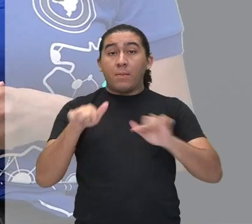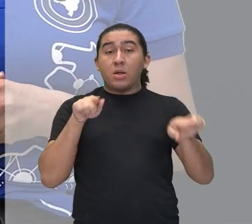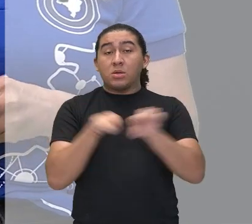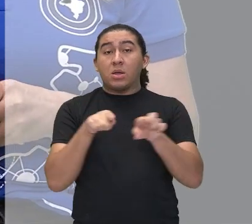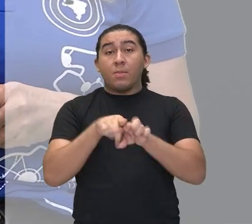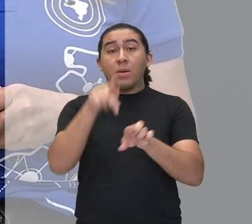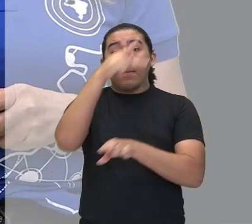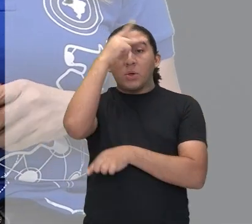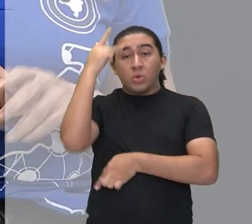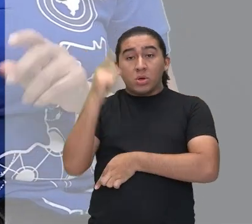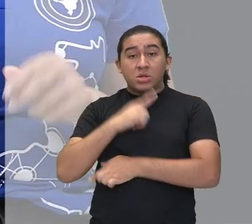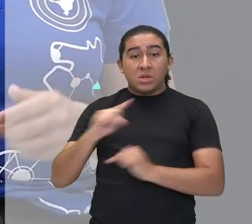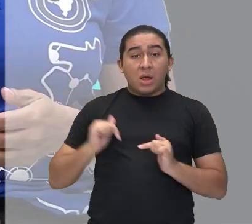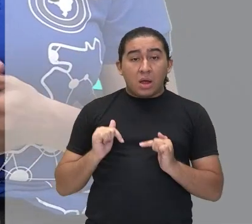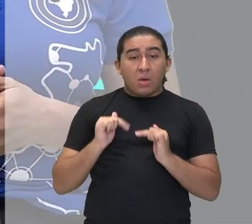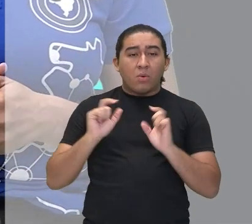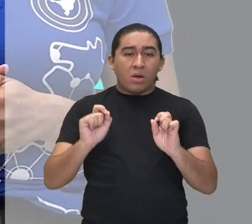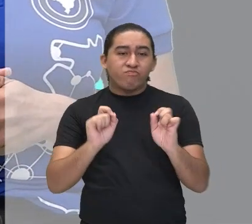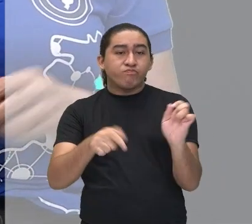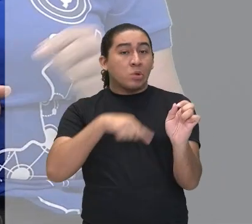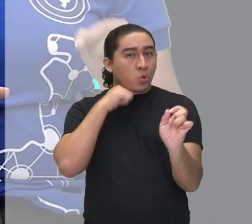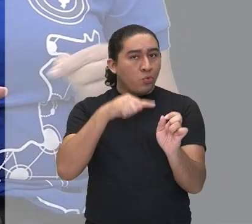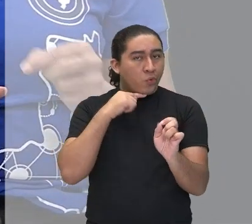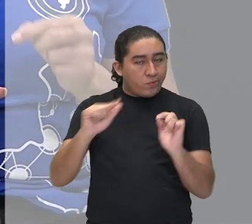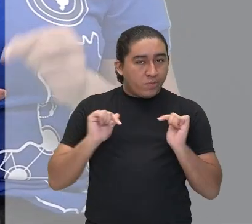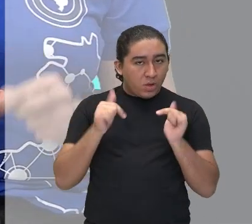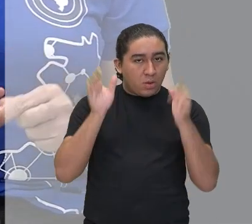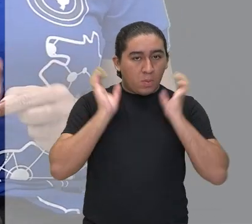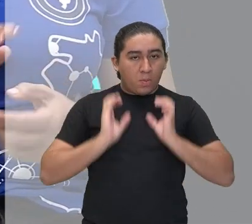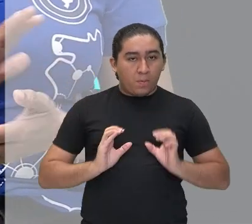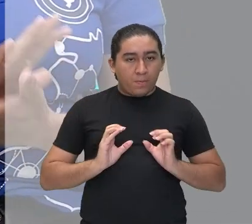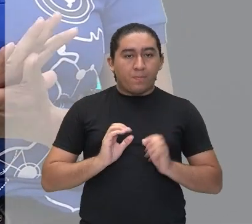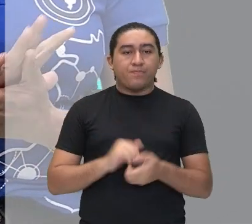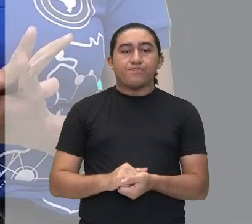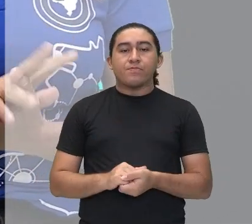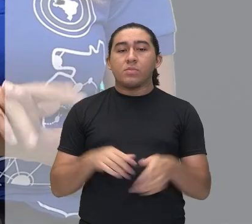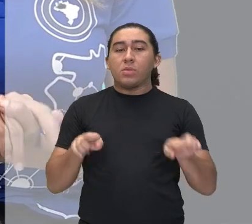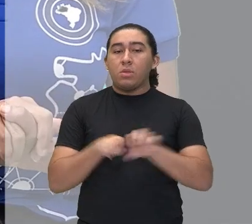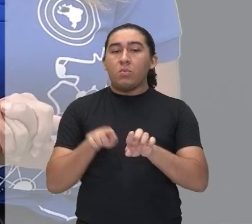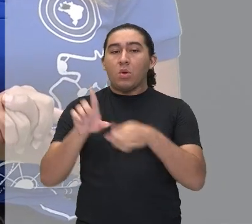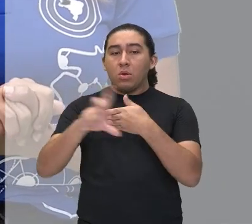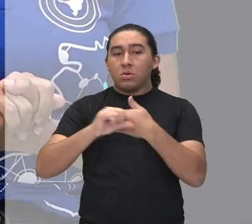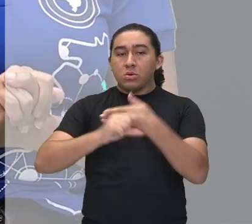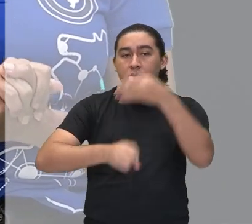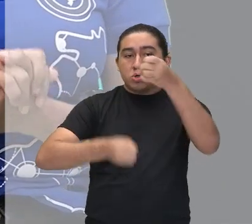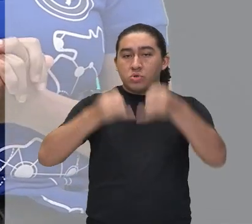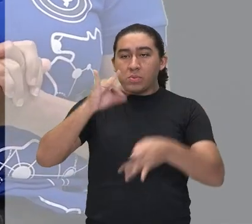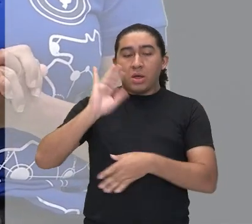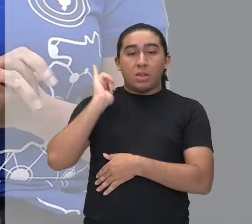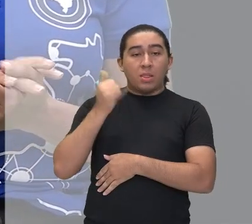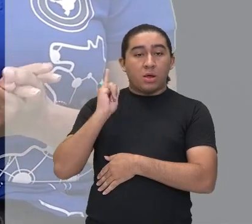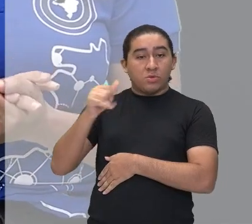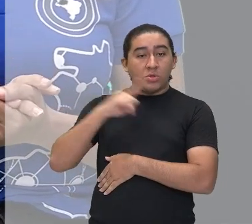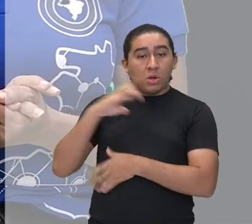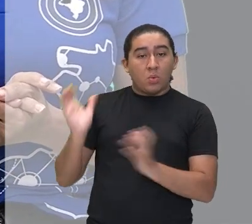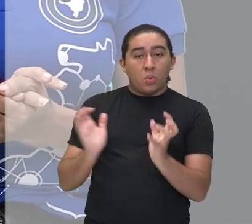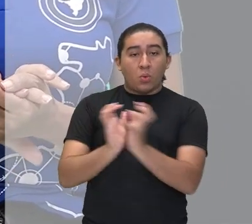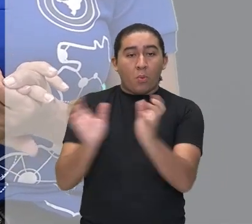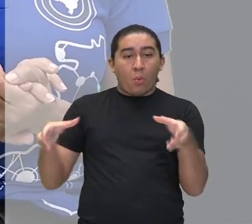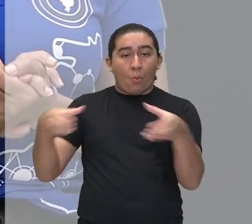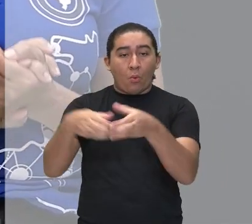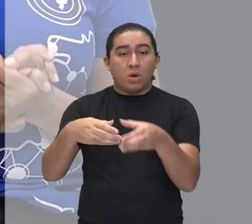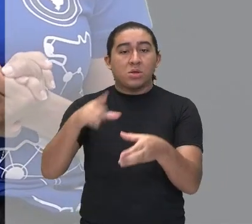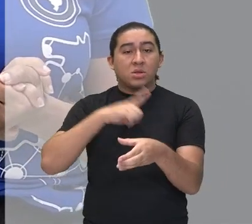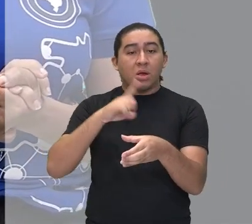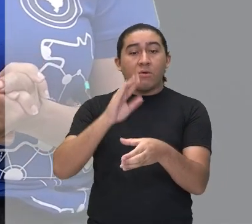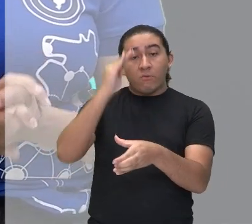de atividades incertas. O autor conta a narrativa de uma coletividade, se valendo de uma